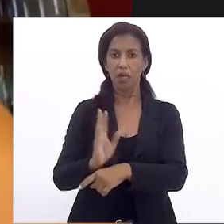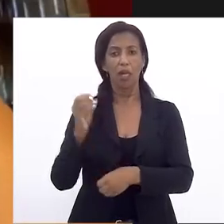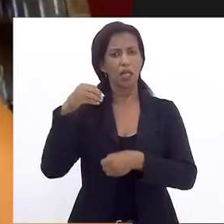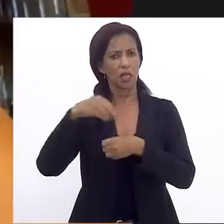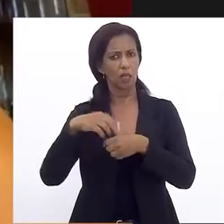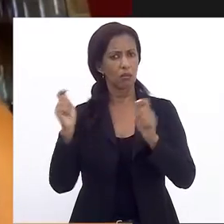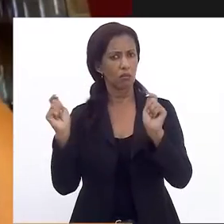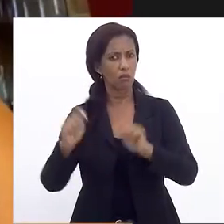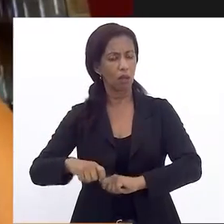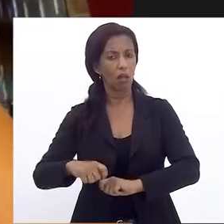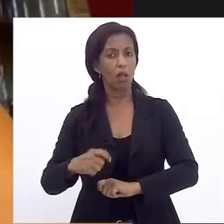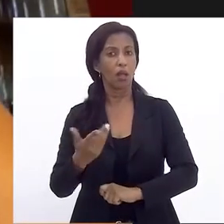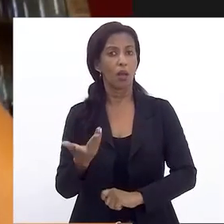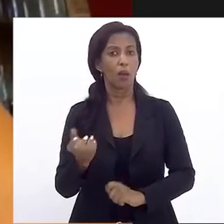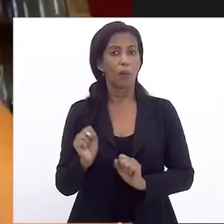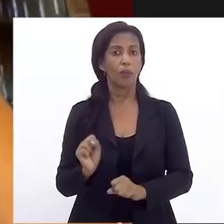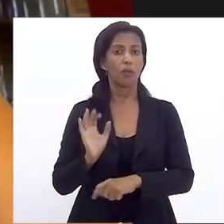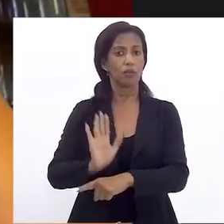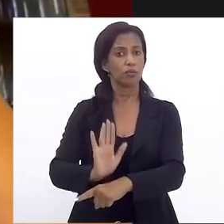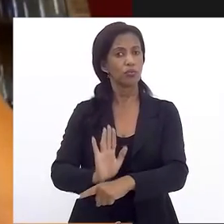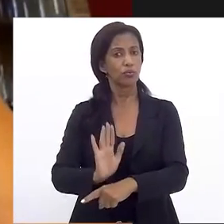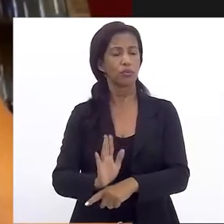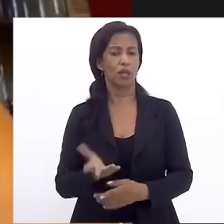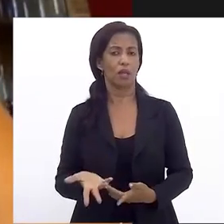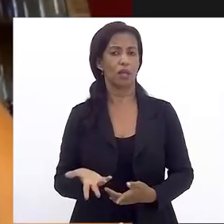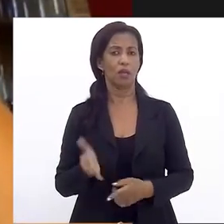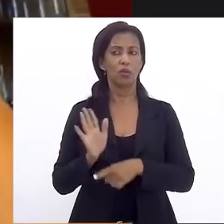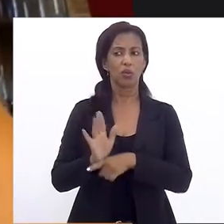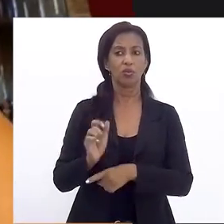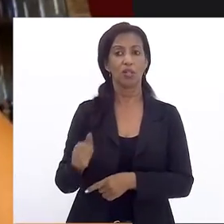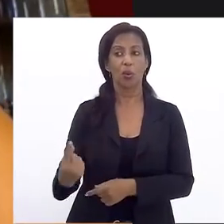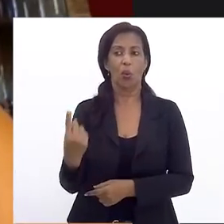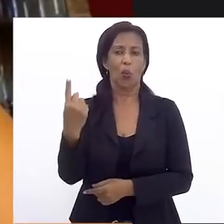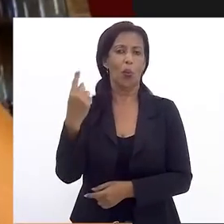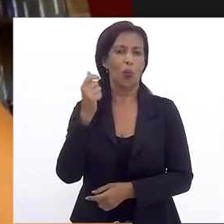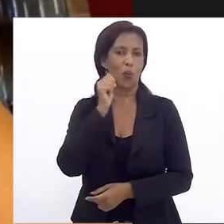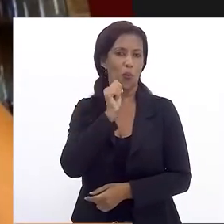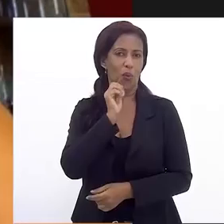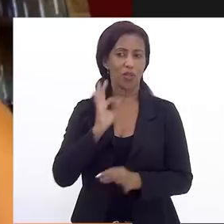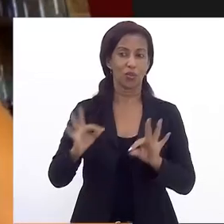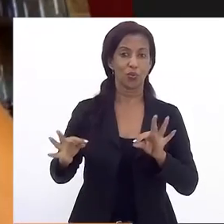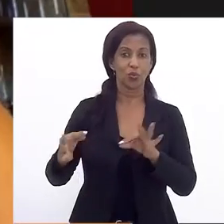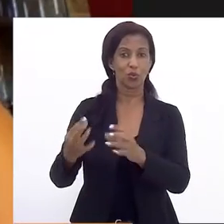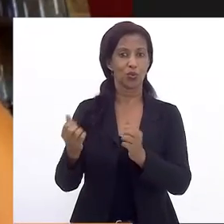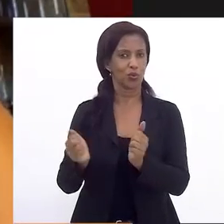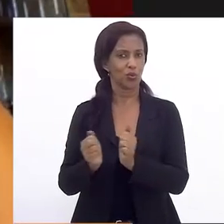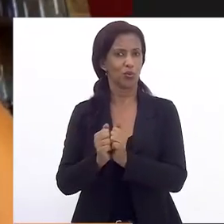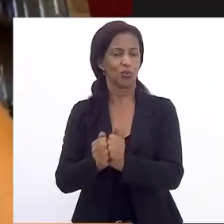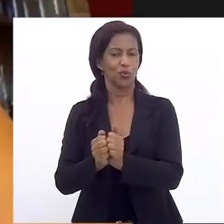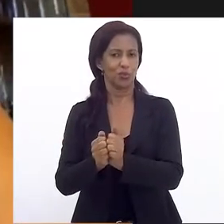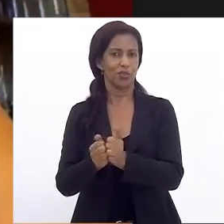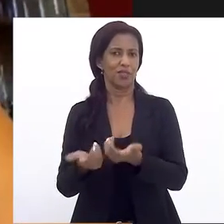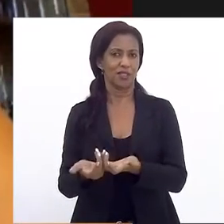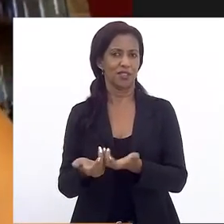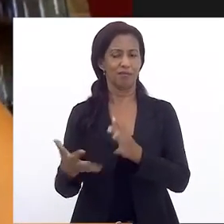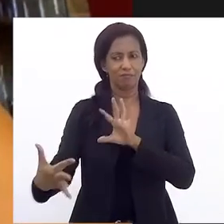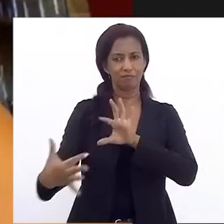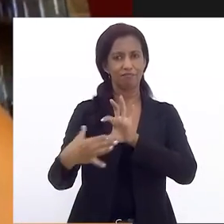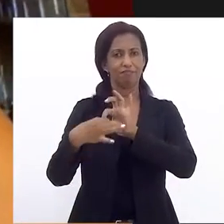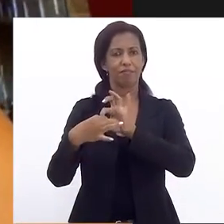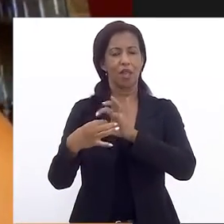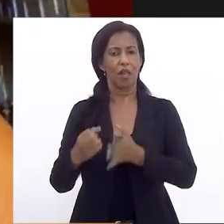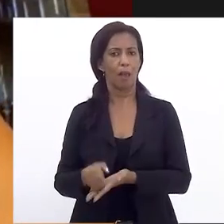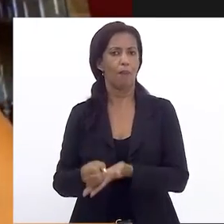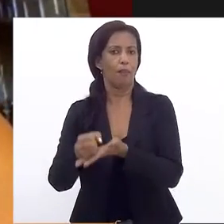Alerj, estar nos procurando, a gente vai ter o maior prazer em atender e, dentro do possível, poder ajudar, né? E não é ajudar só